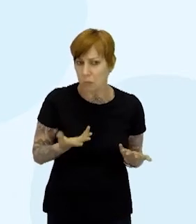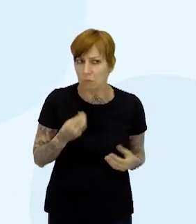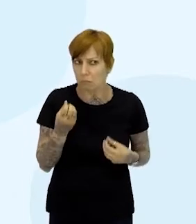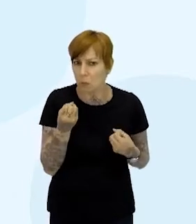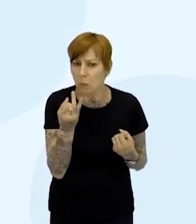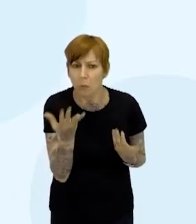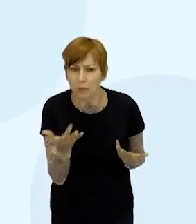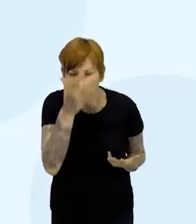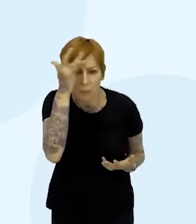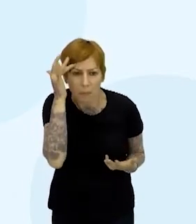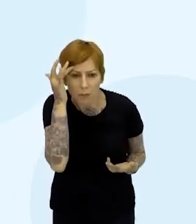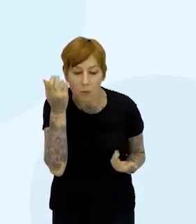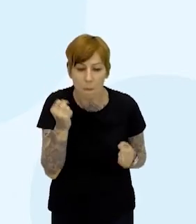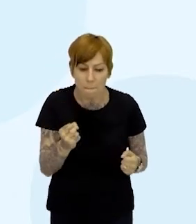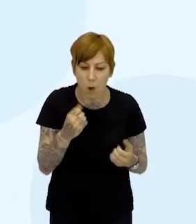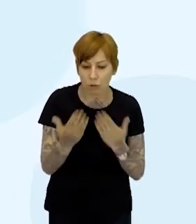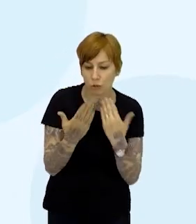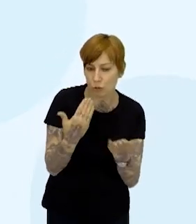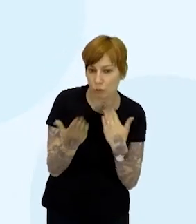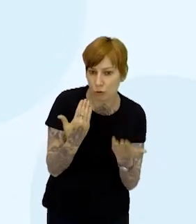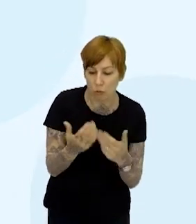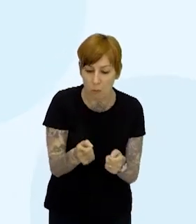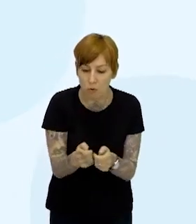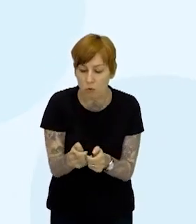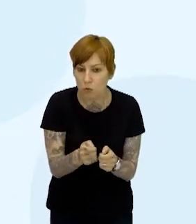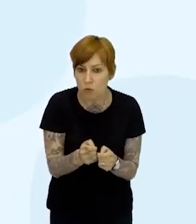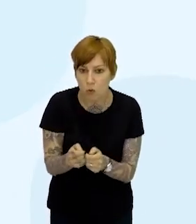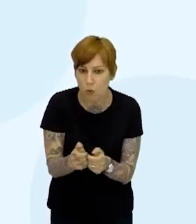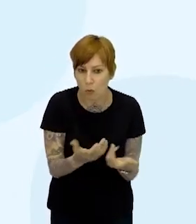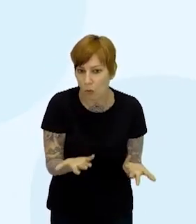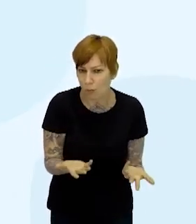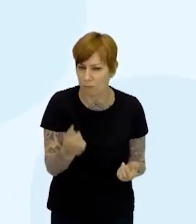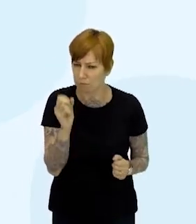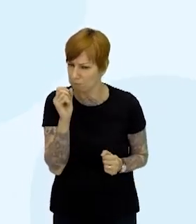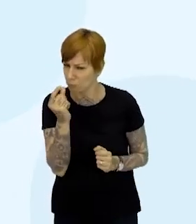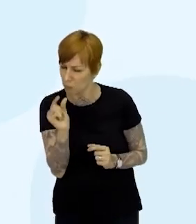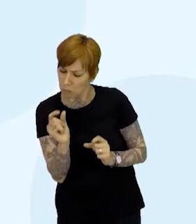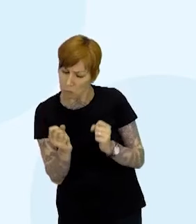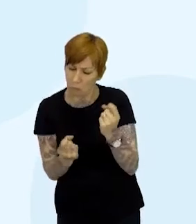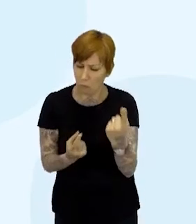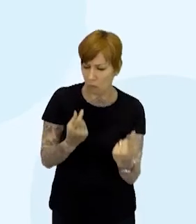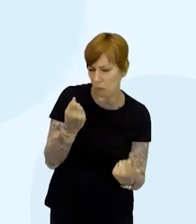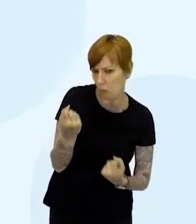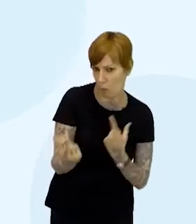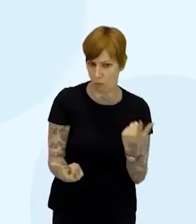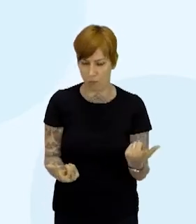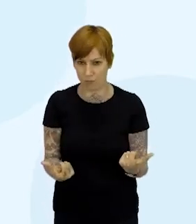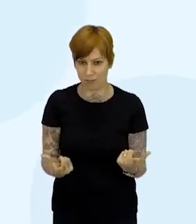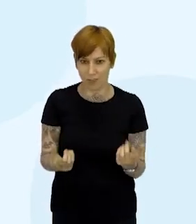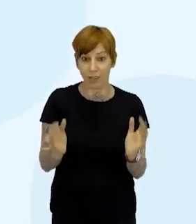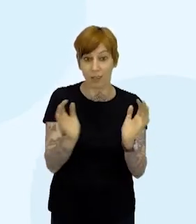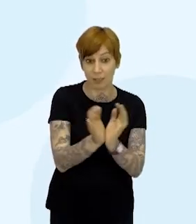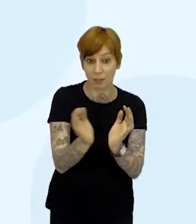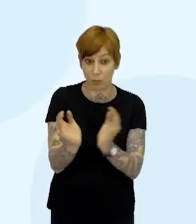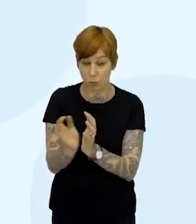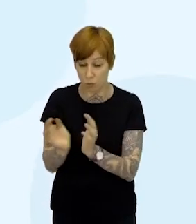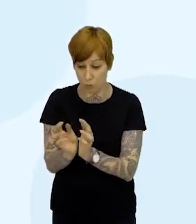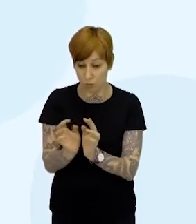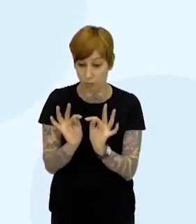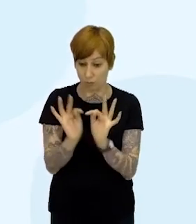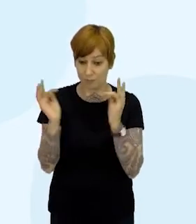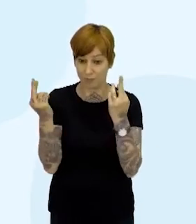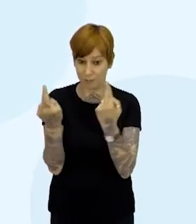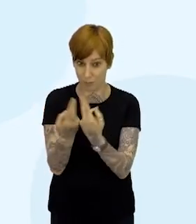vai ser aquela pessoa que vai dividir as ideias, os gostos com você, os objetivos,